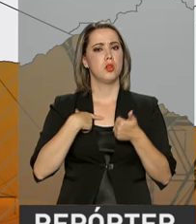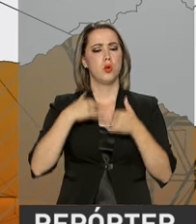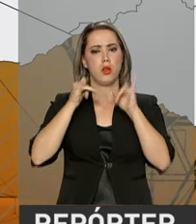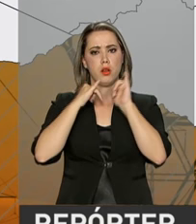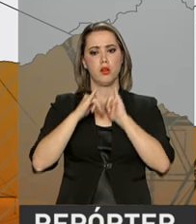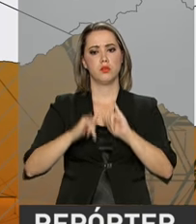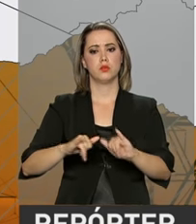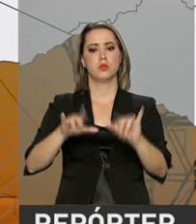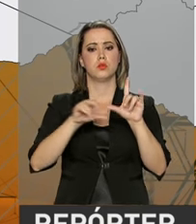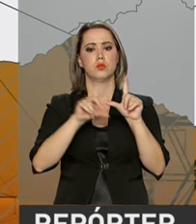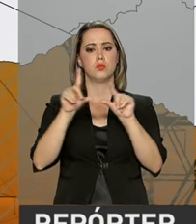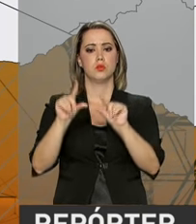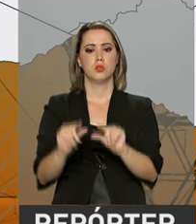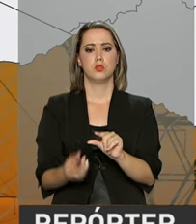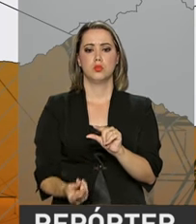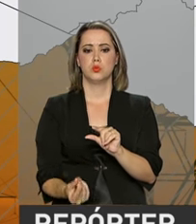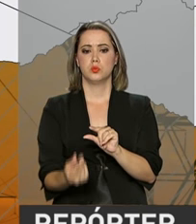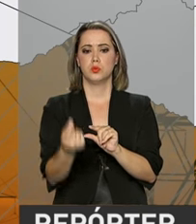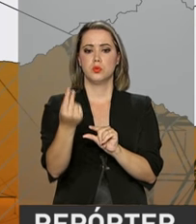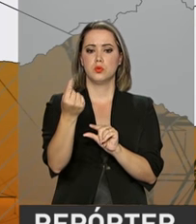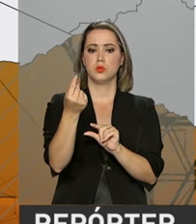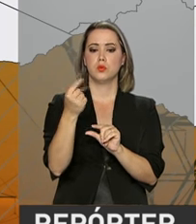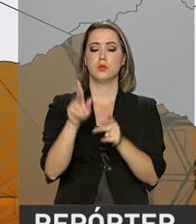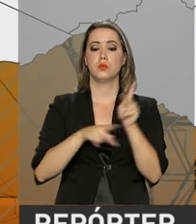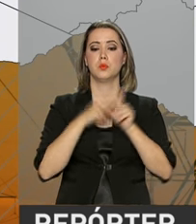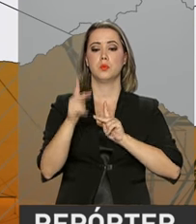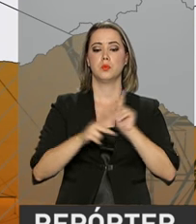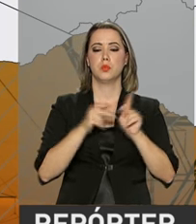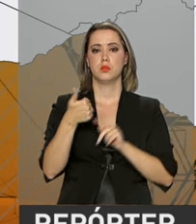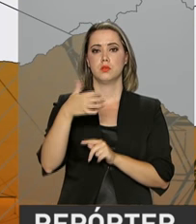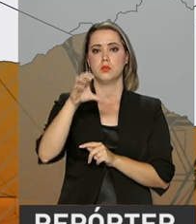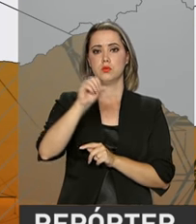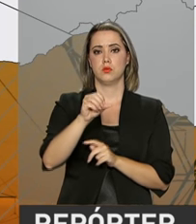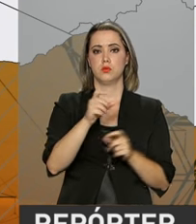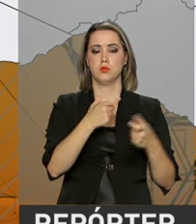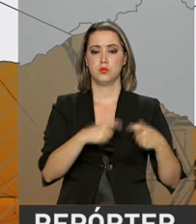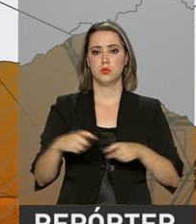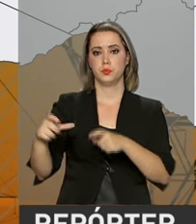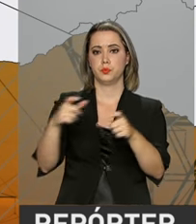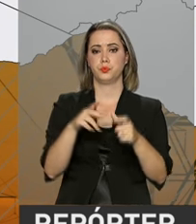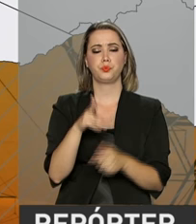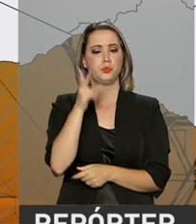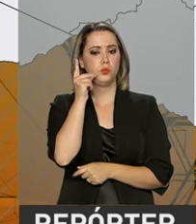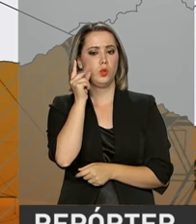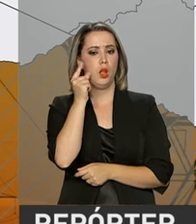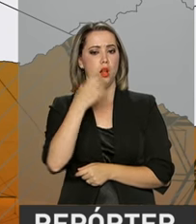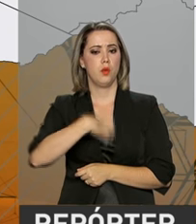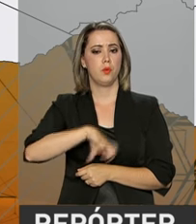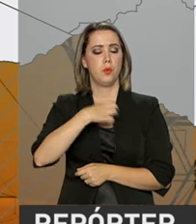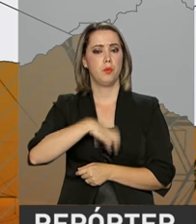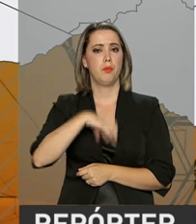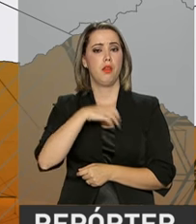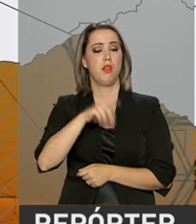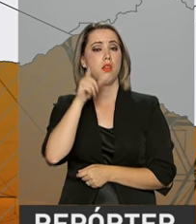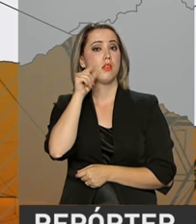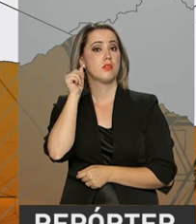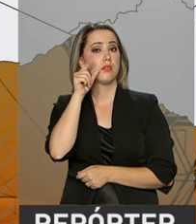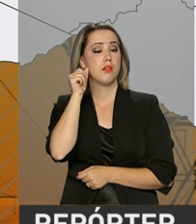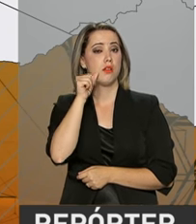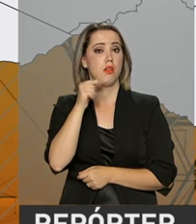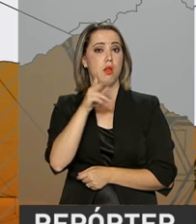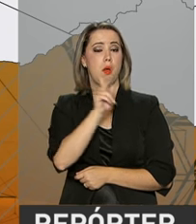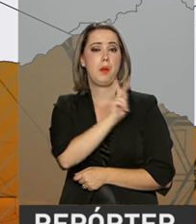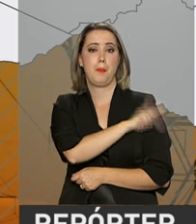e reduzir o preço para a população de 19 estados alagoas bahia ceará maranhão paraíba